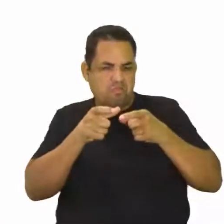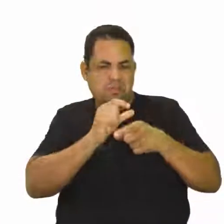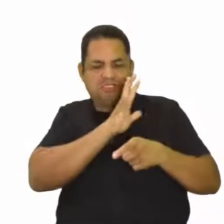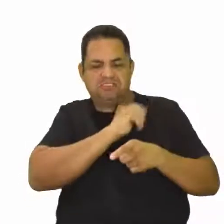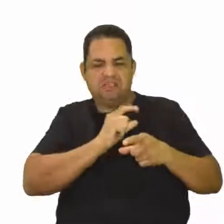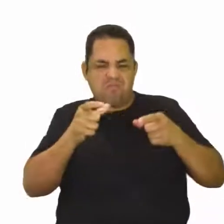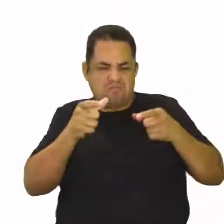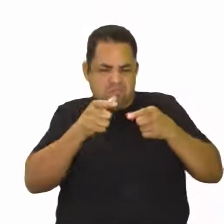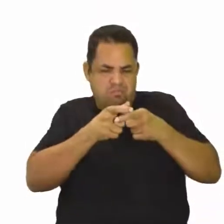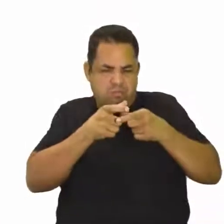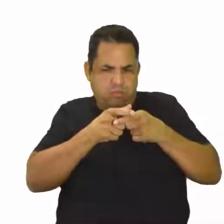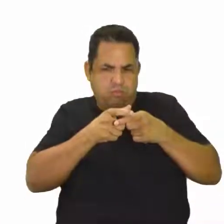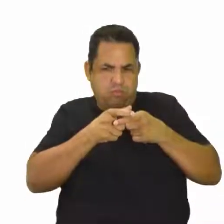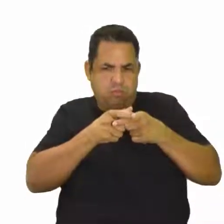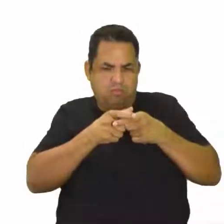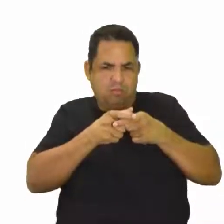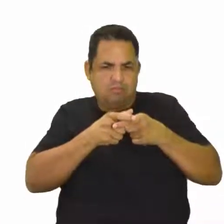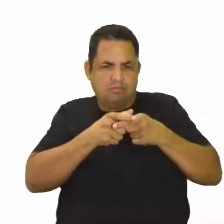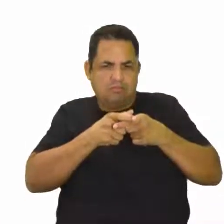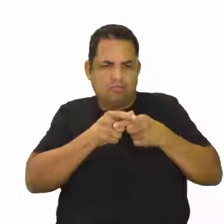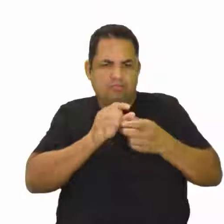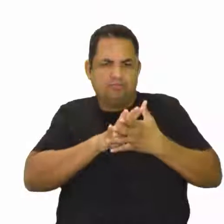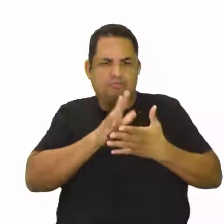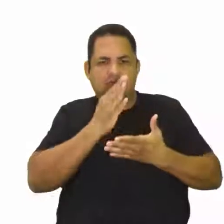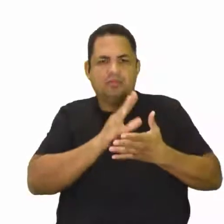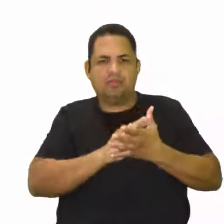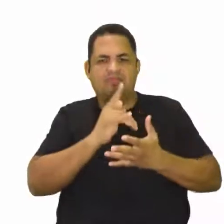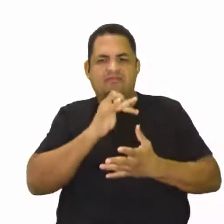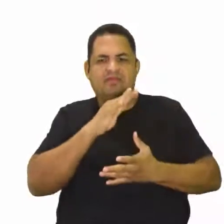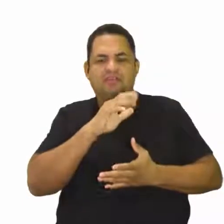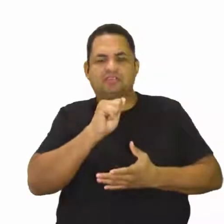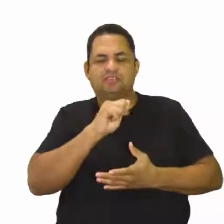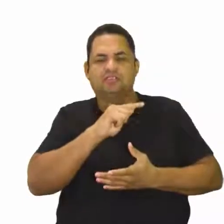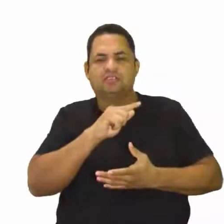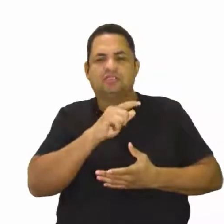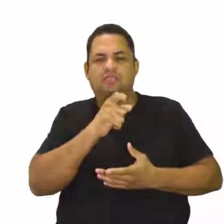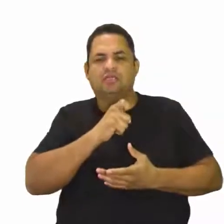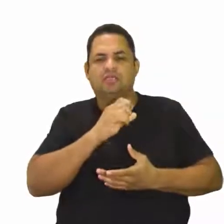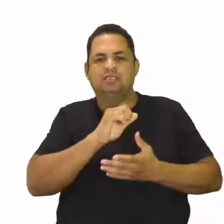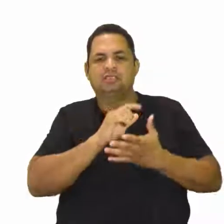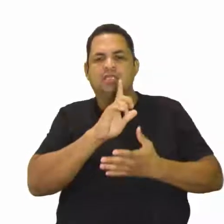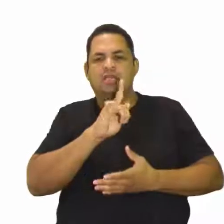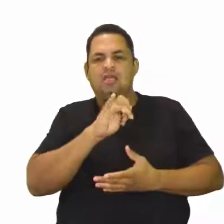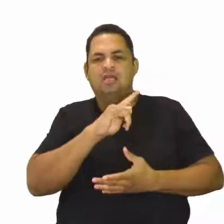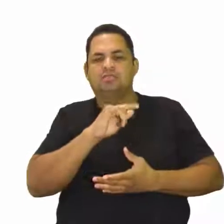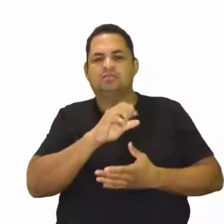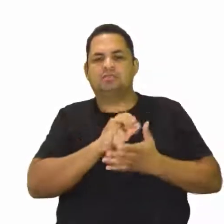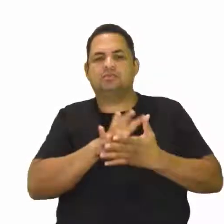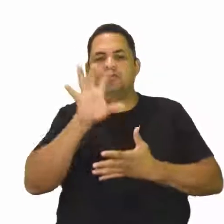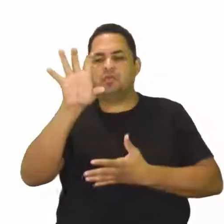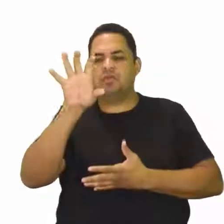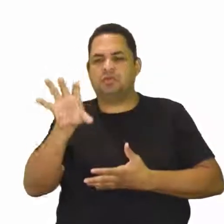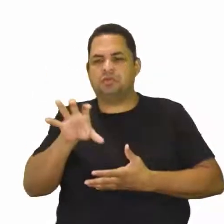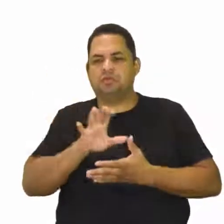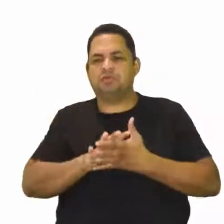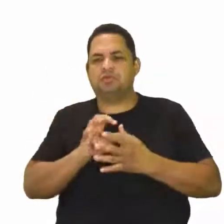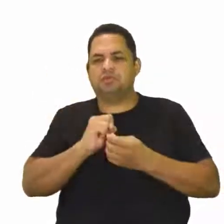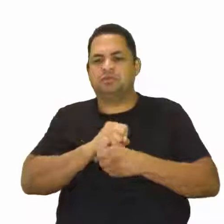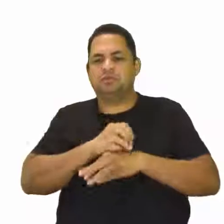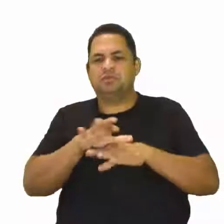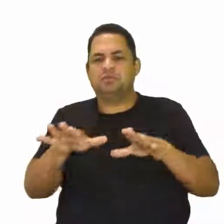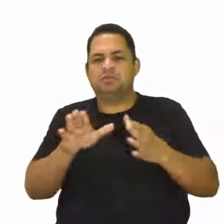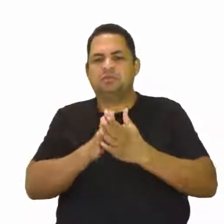região. Estão aqui nessa região aqui que é chamada de faixa de Gaza, e estão em outras regiões espalhadas